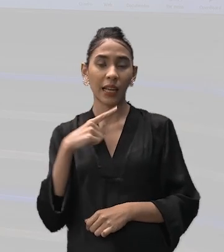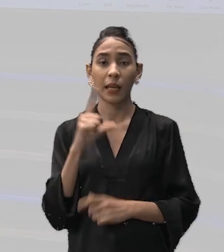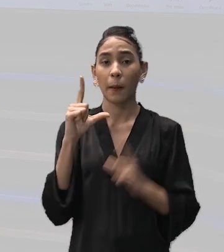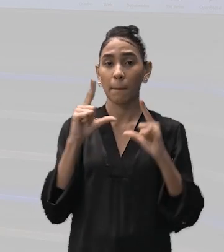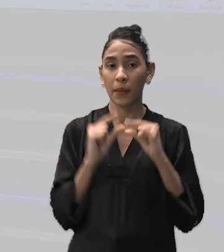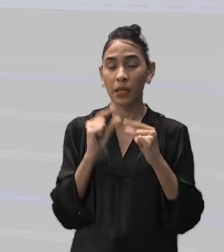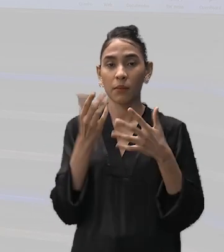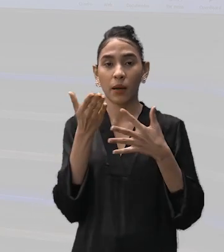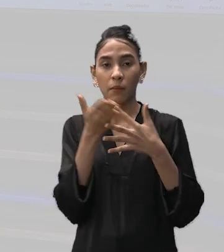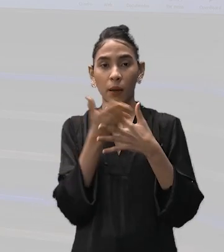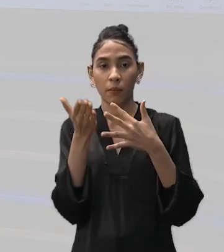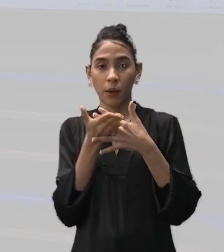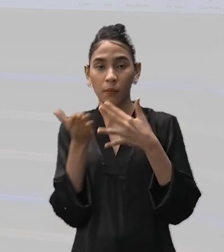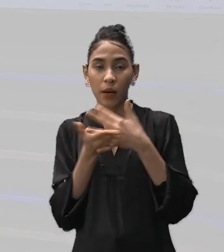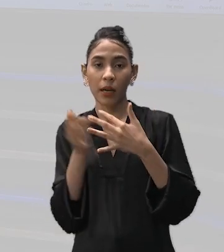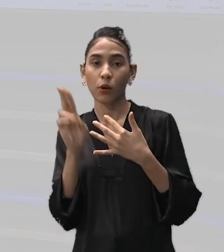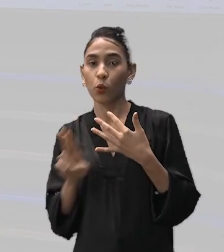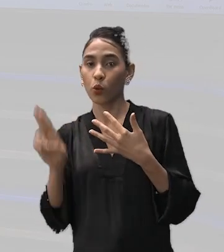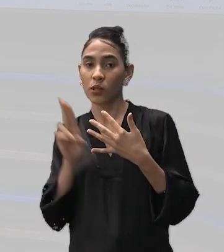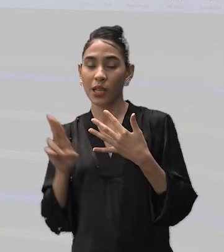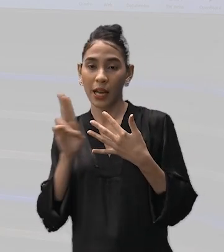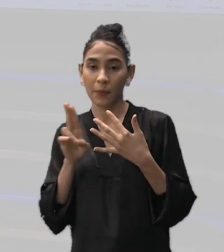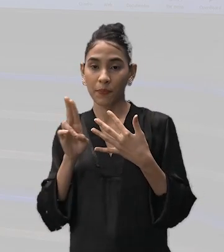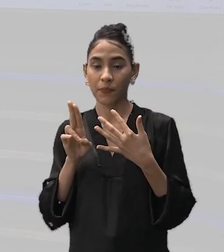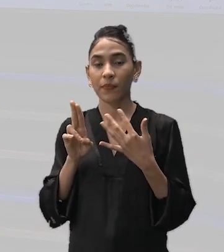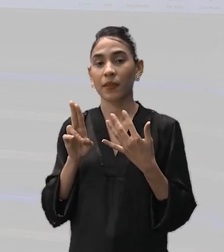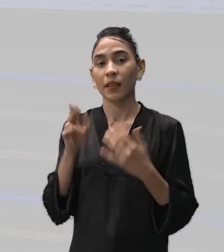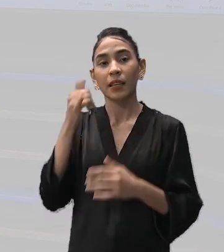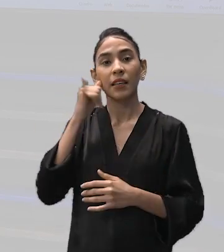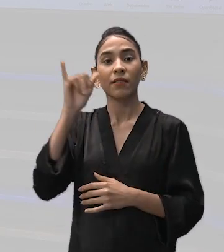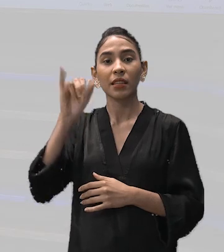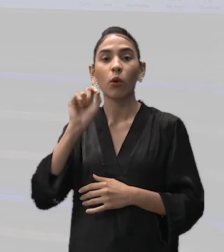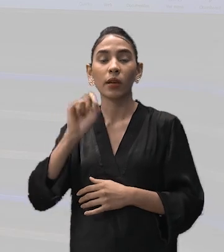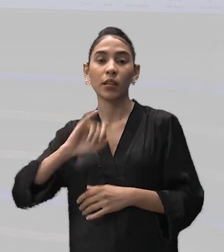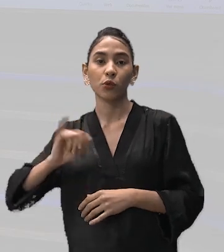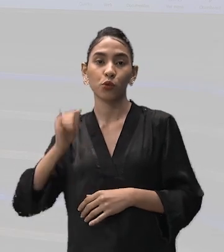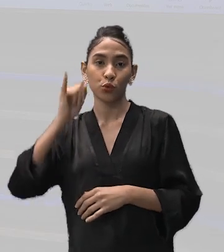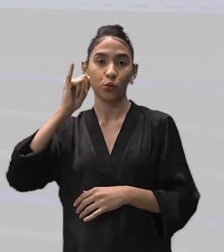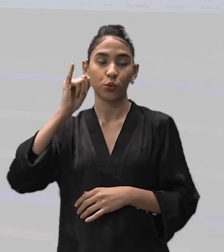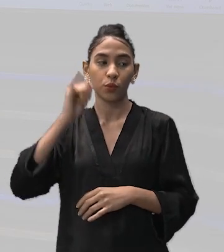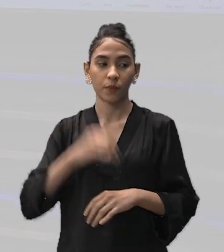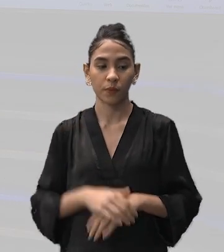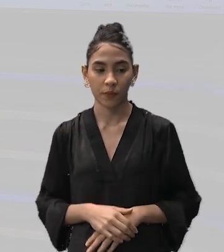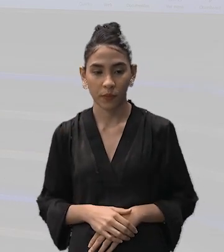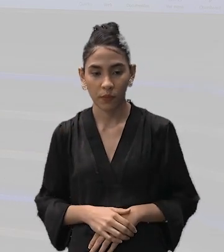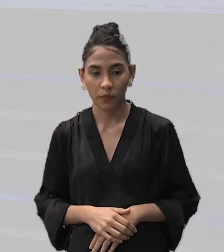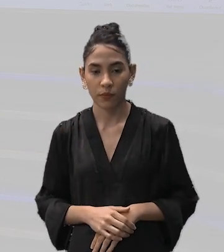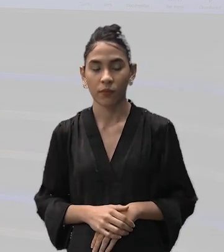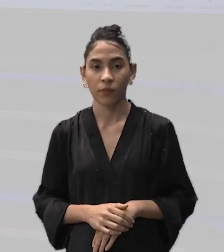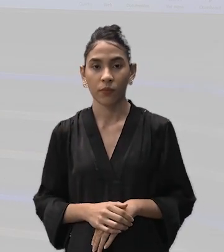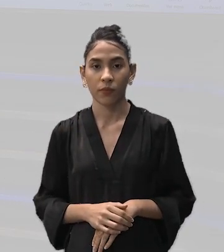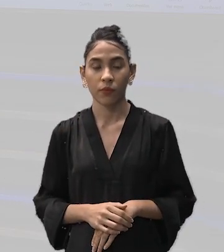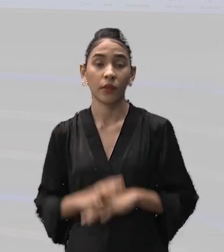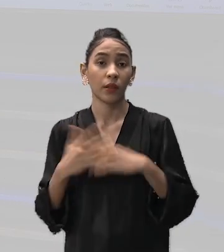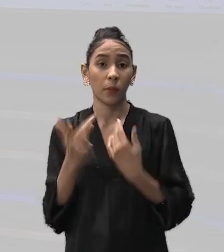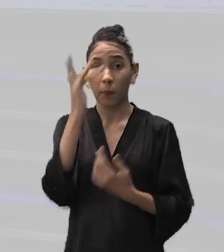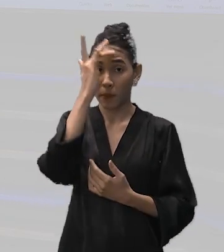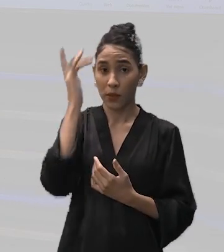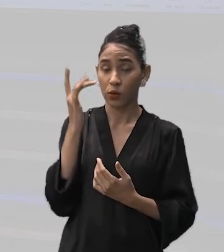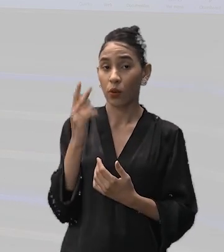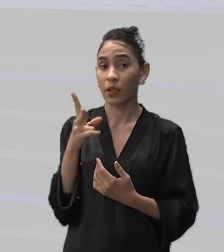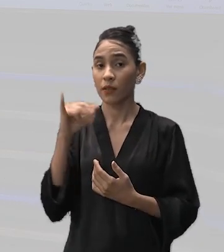de parcelas a utilizar, de modo que não sejam cobrados juros, tá bom? E isso a pessoa que